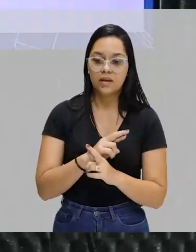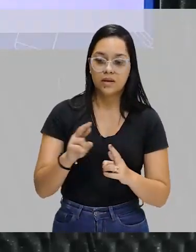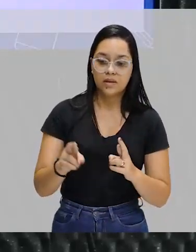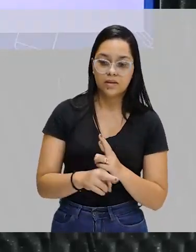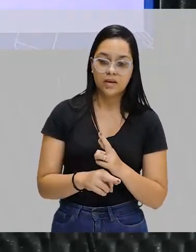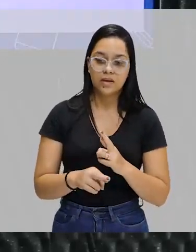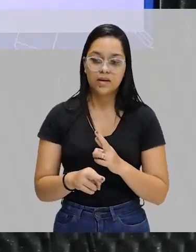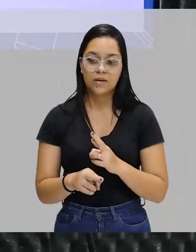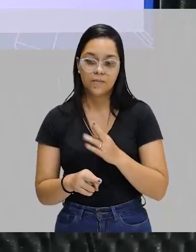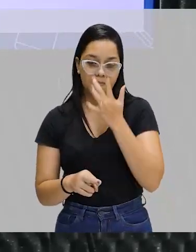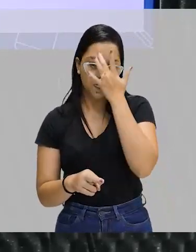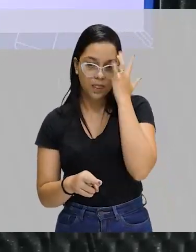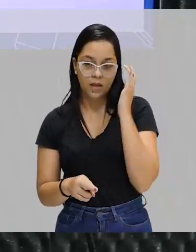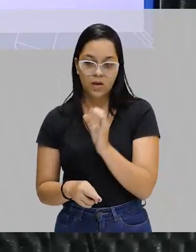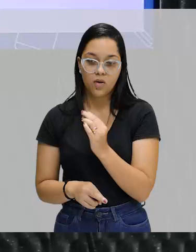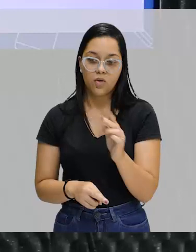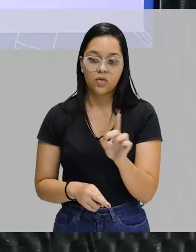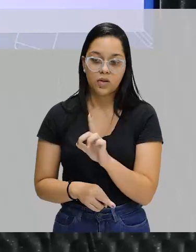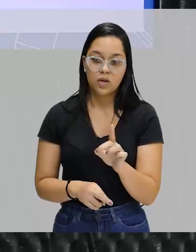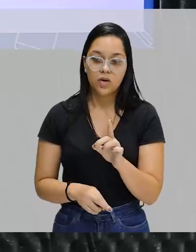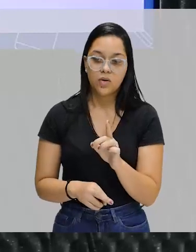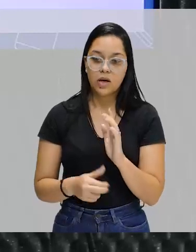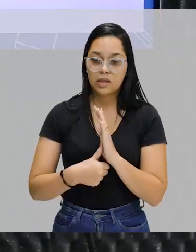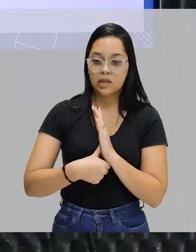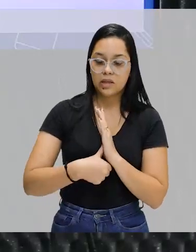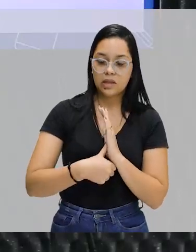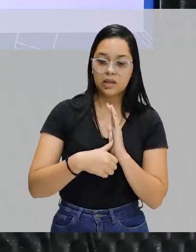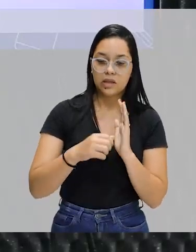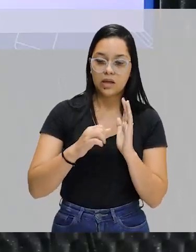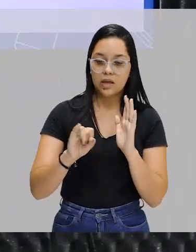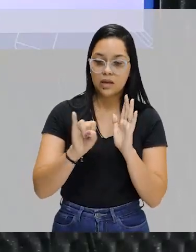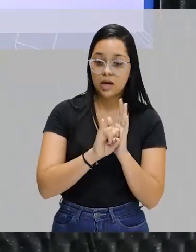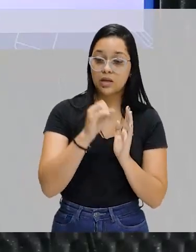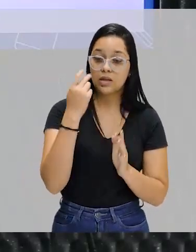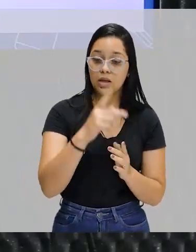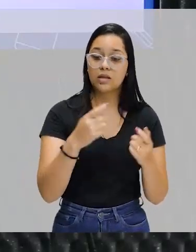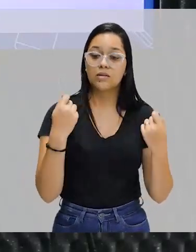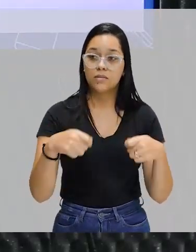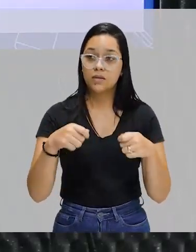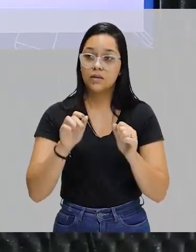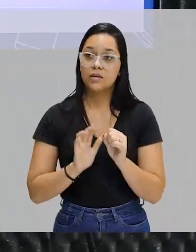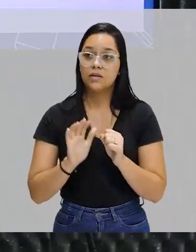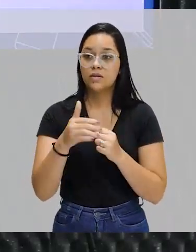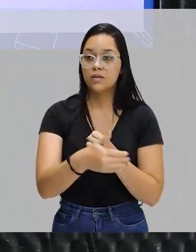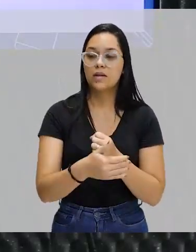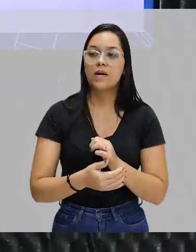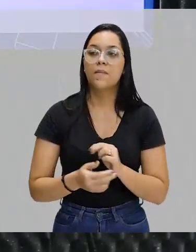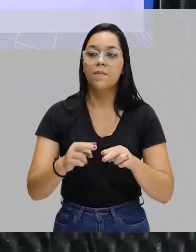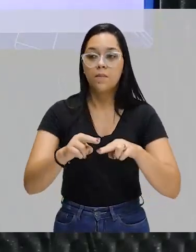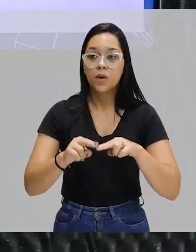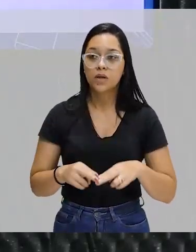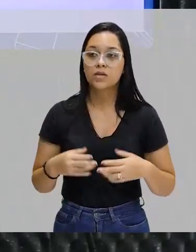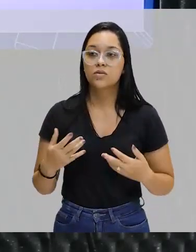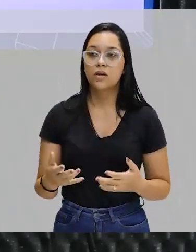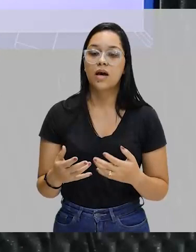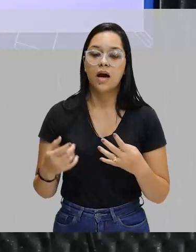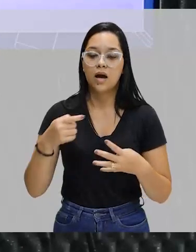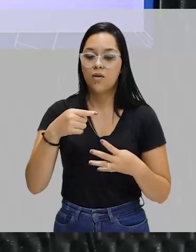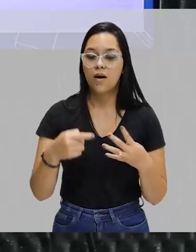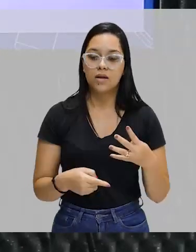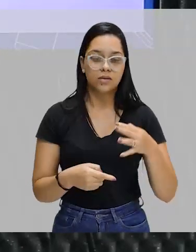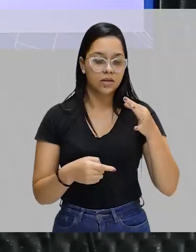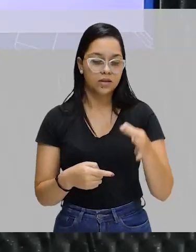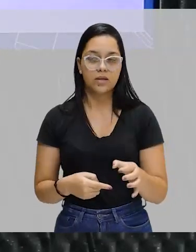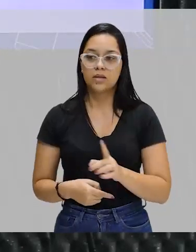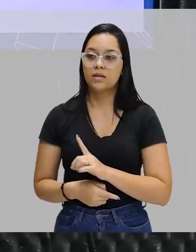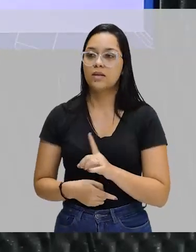vítima ou não, a identidade dessas crianças ou adolescentes precisam ser preservadas. Por isso que a 4 não está